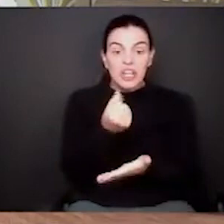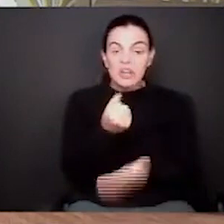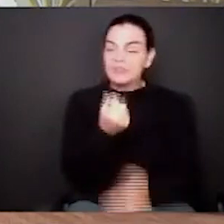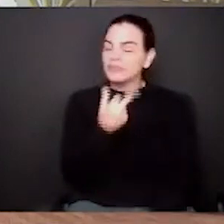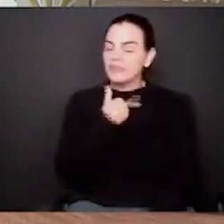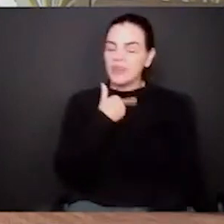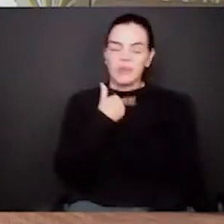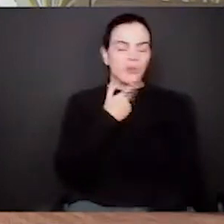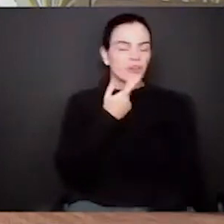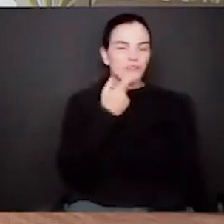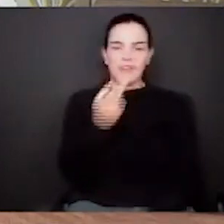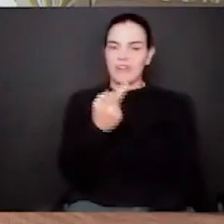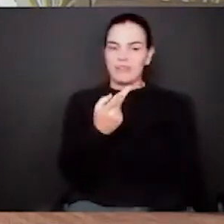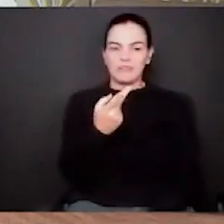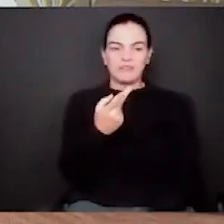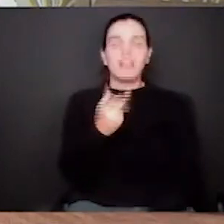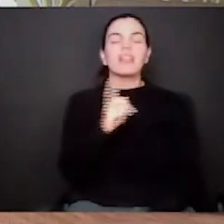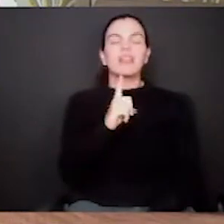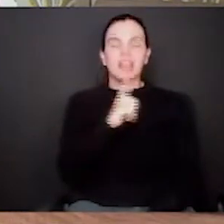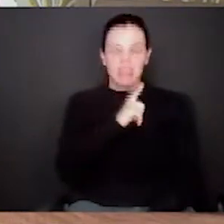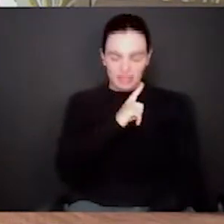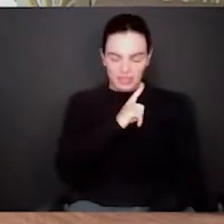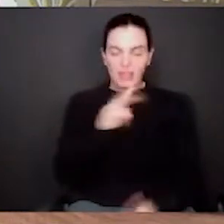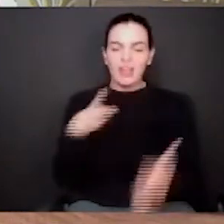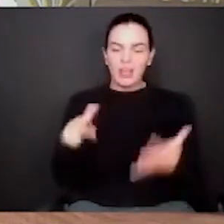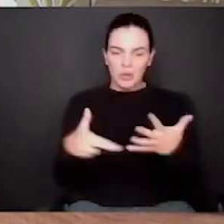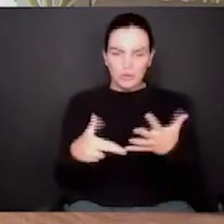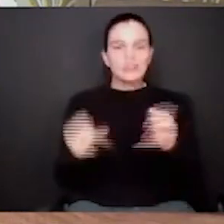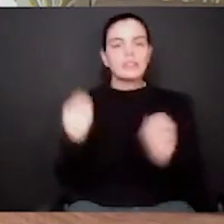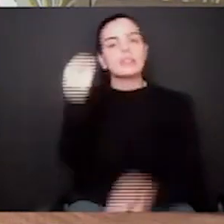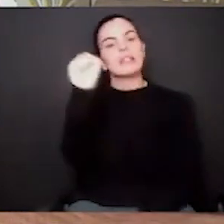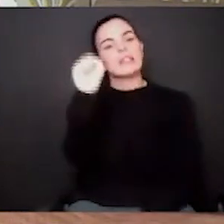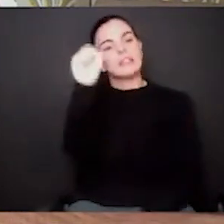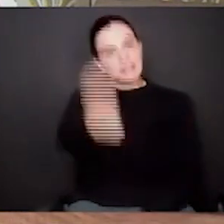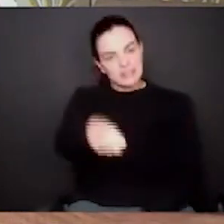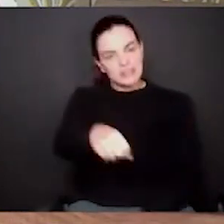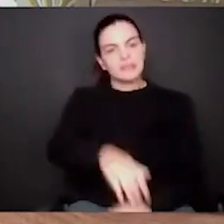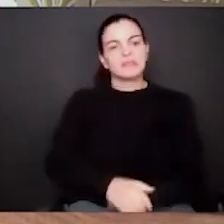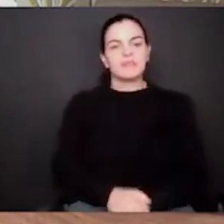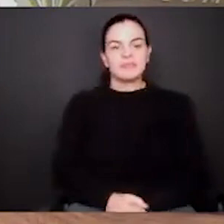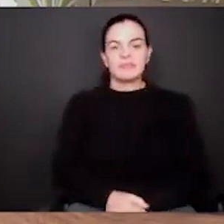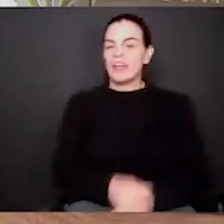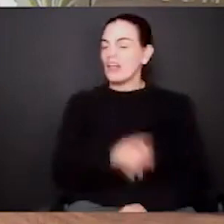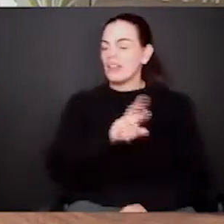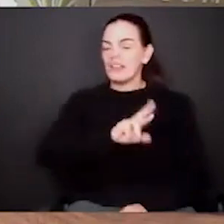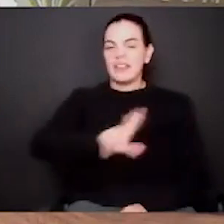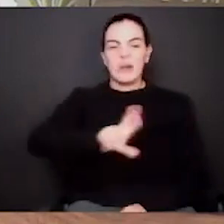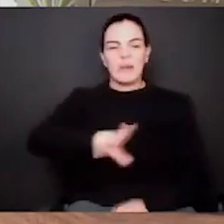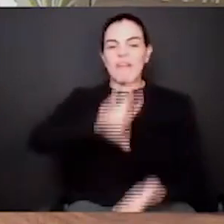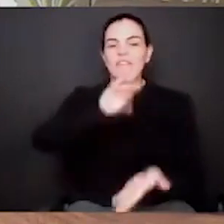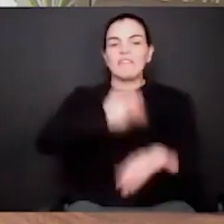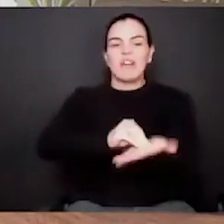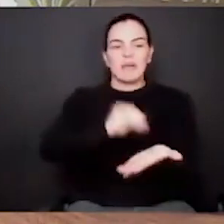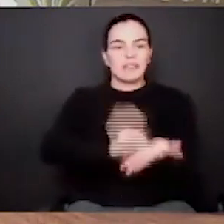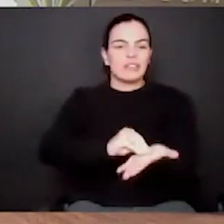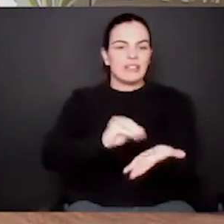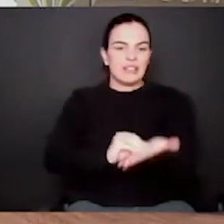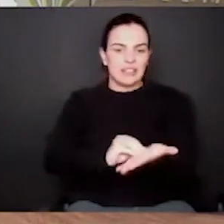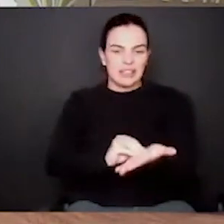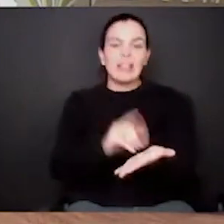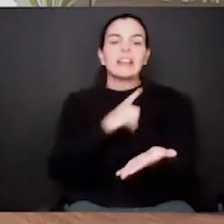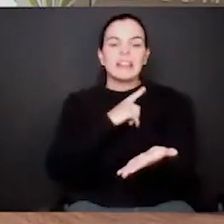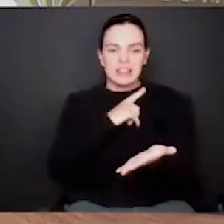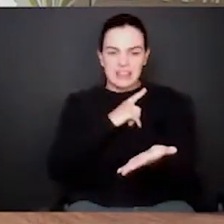falta verba. Não falta verba. A verba está assegurada por obra